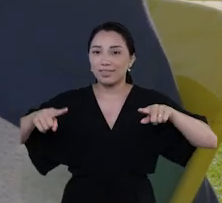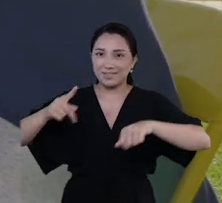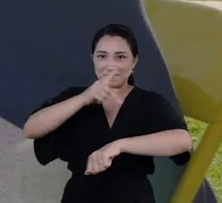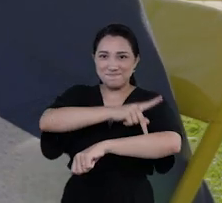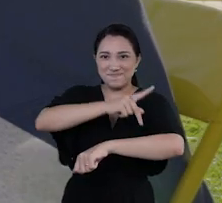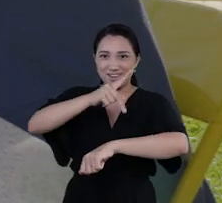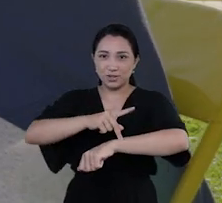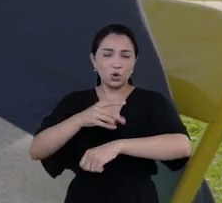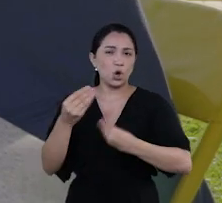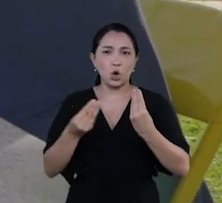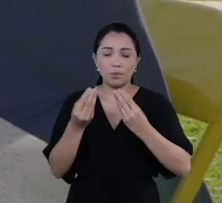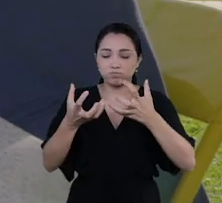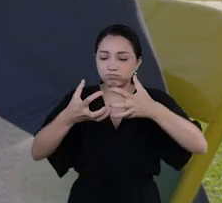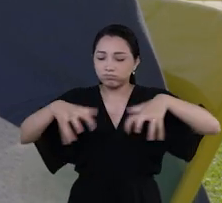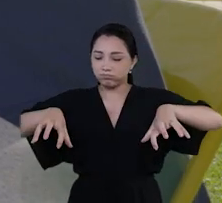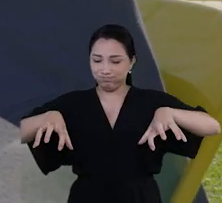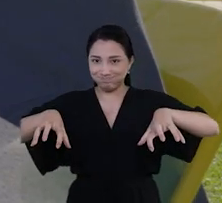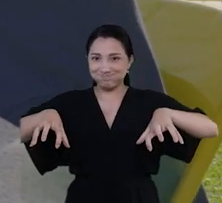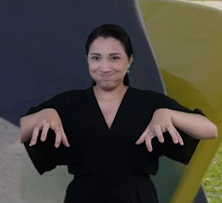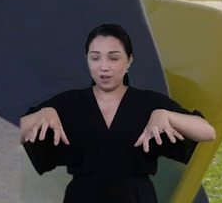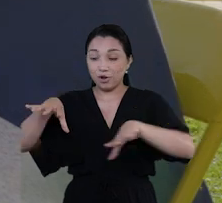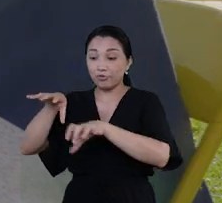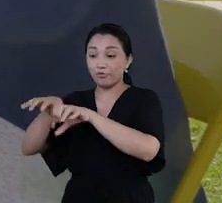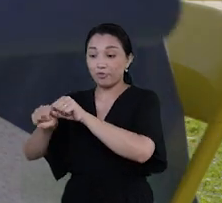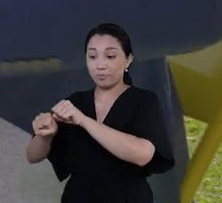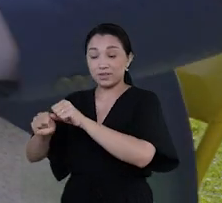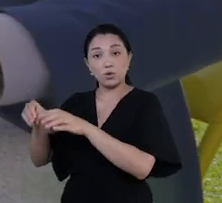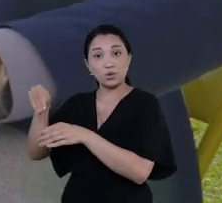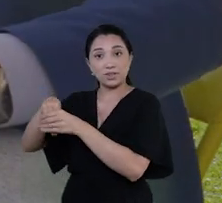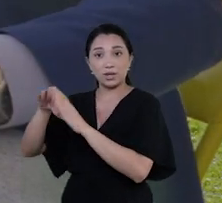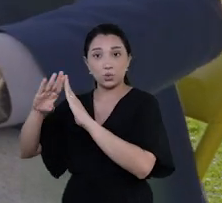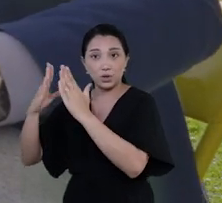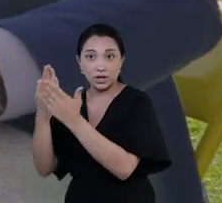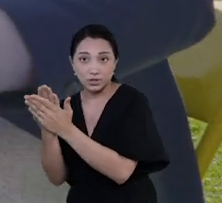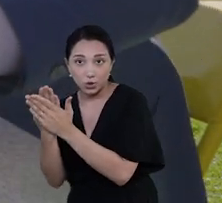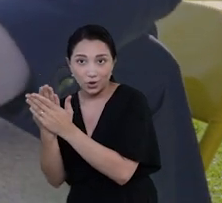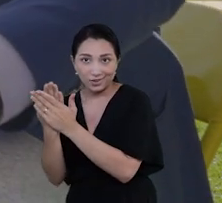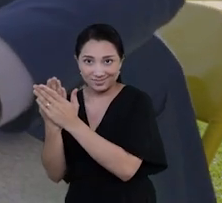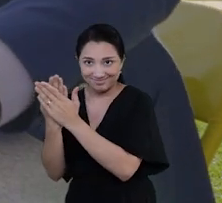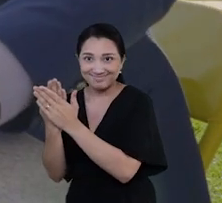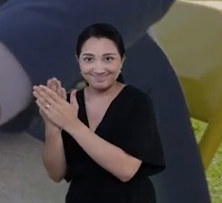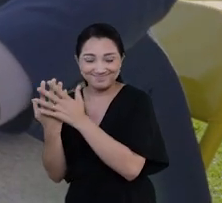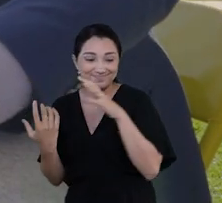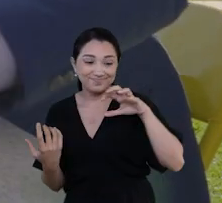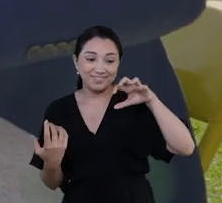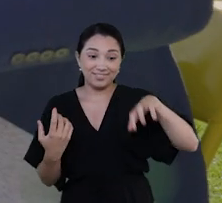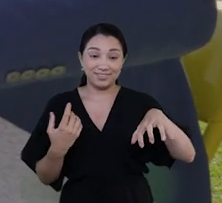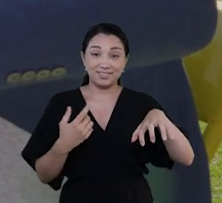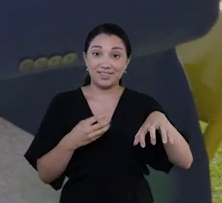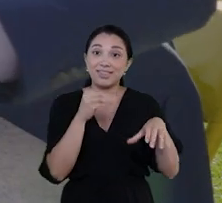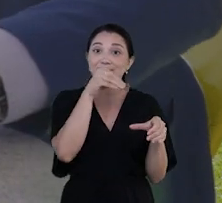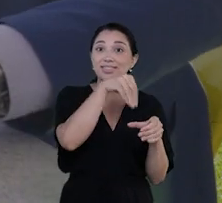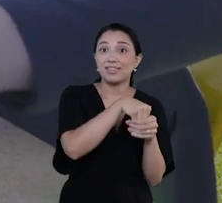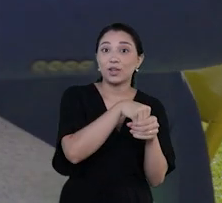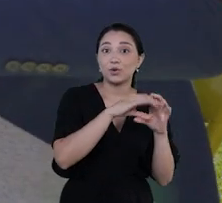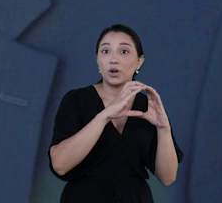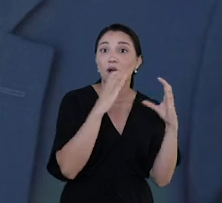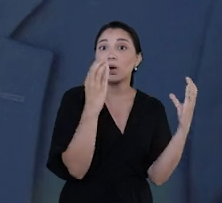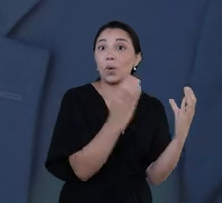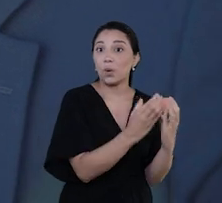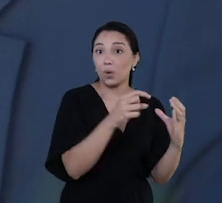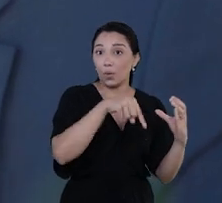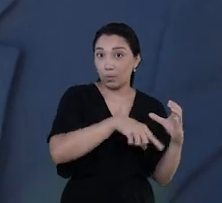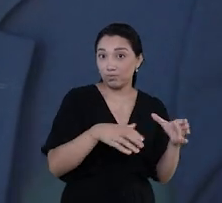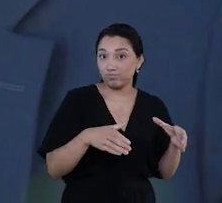formação é feita dentro da escola dentro de nossas instituições e outra parte e na comunidade incrível e que a gente leva